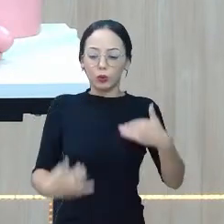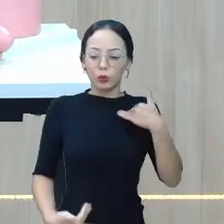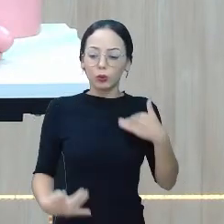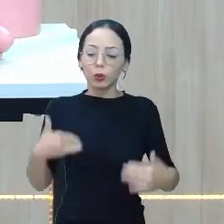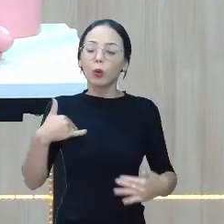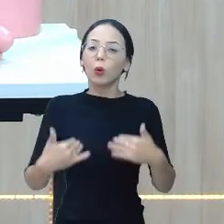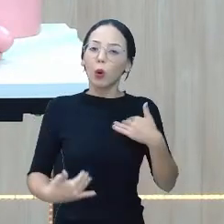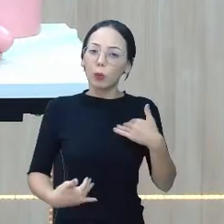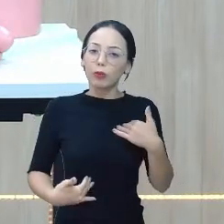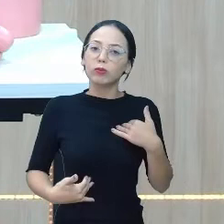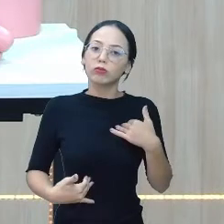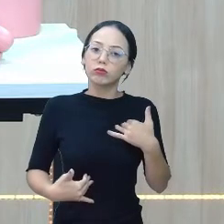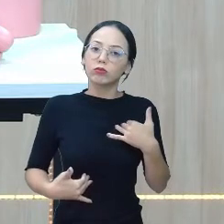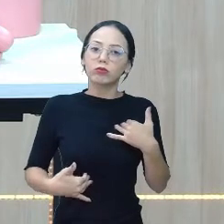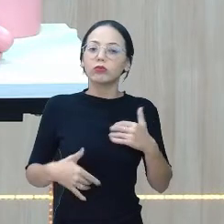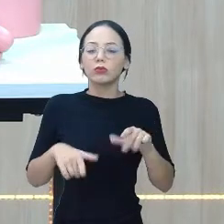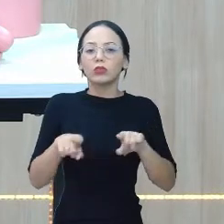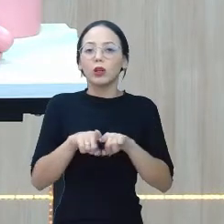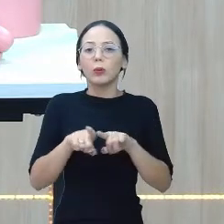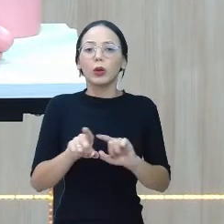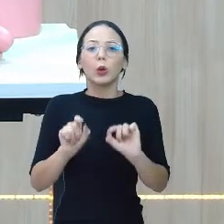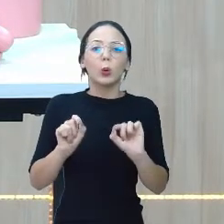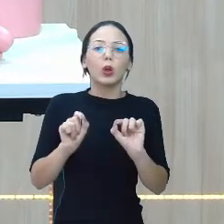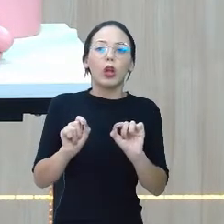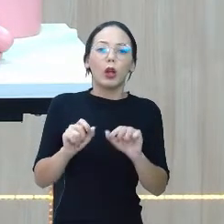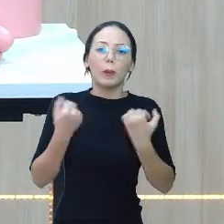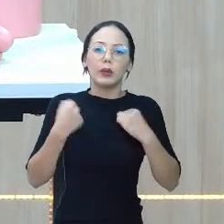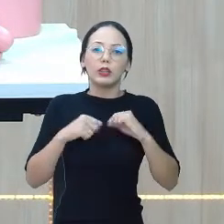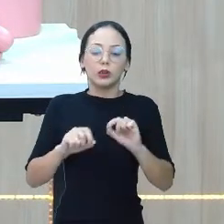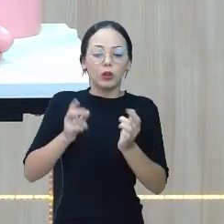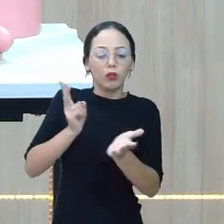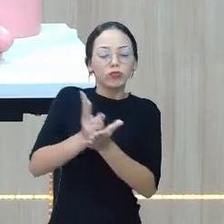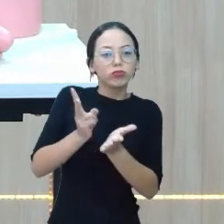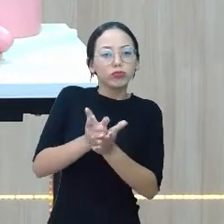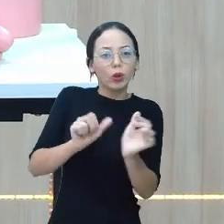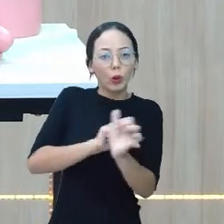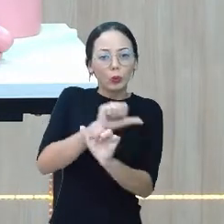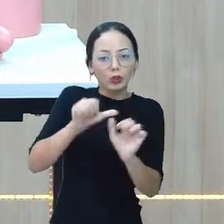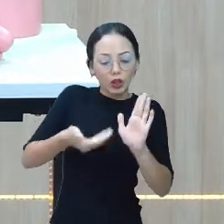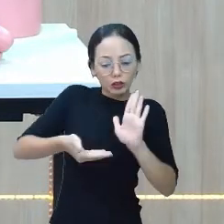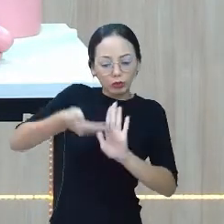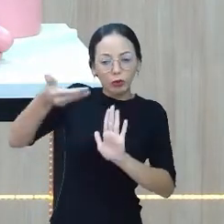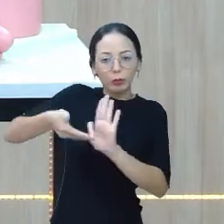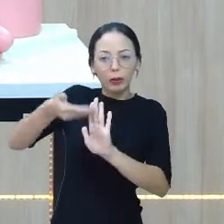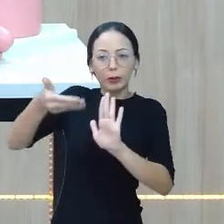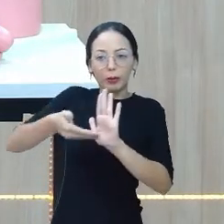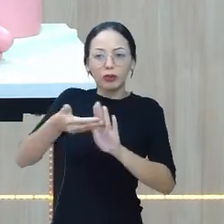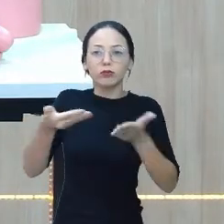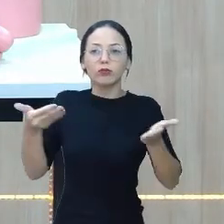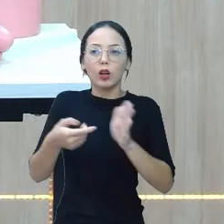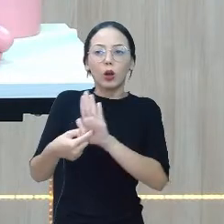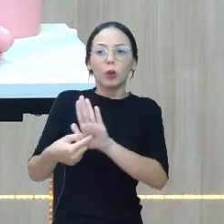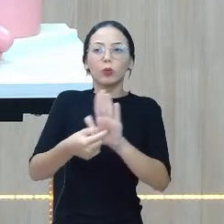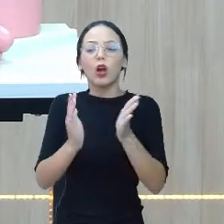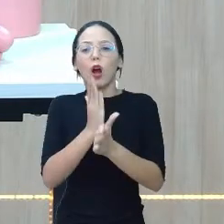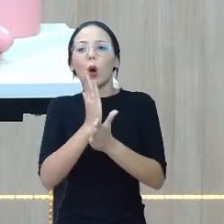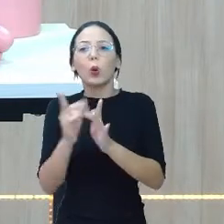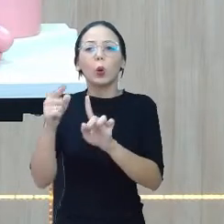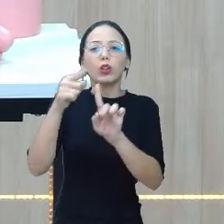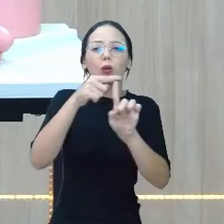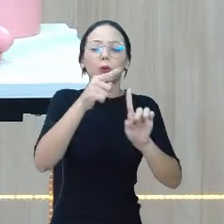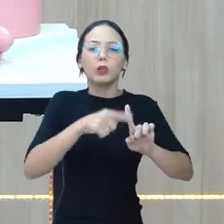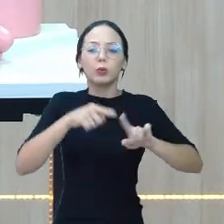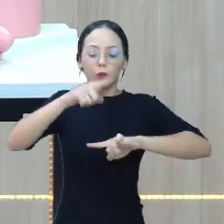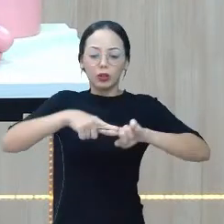de forma indesejada, ela não deve ficar, ela vai ter que ser colocada para fora. Aqui eu estou trazendo alguns tipos de